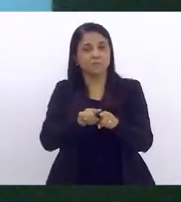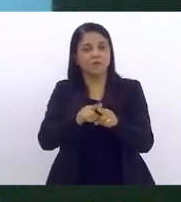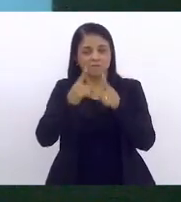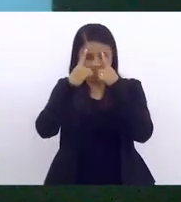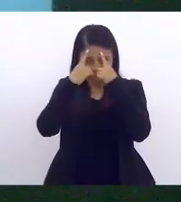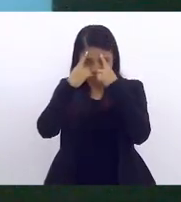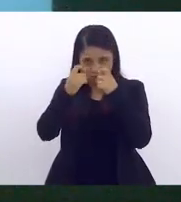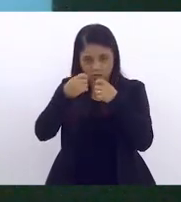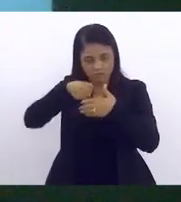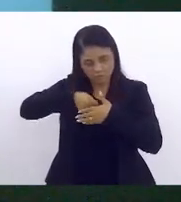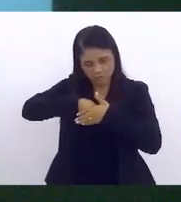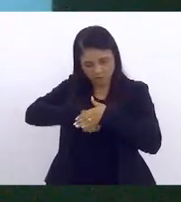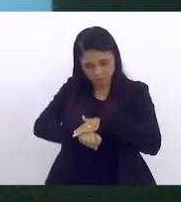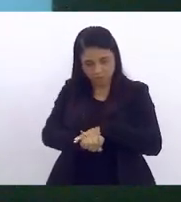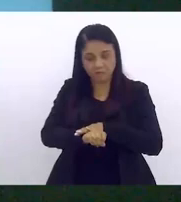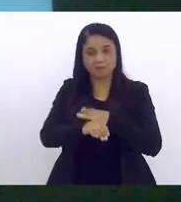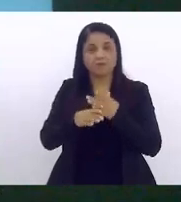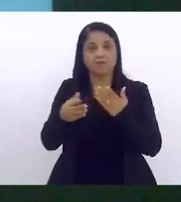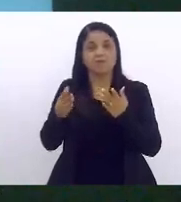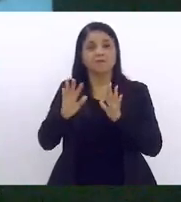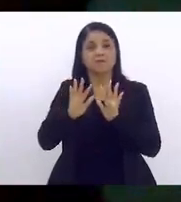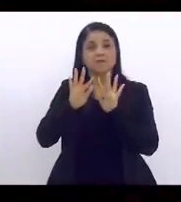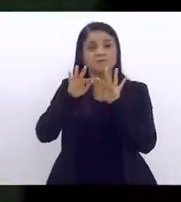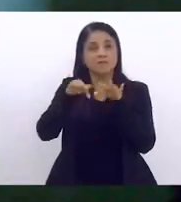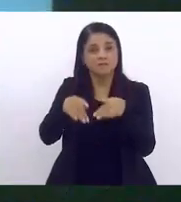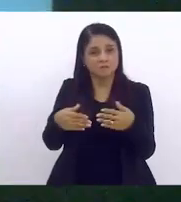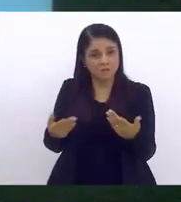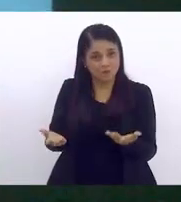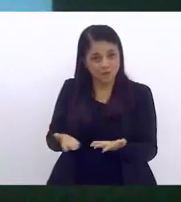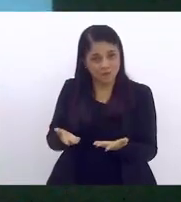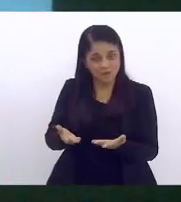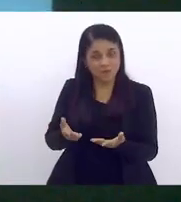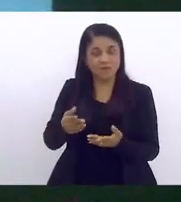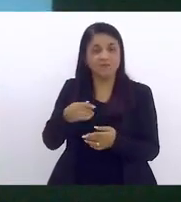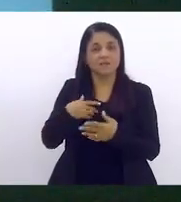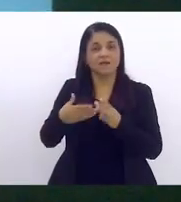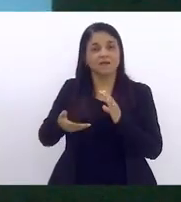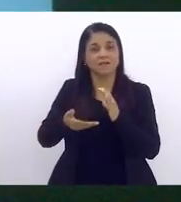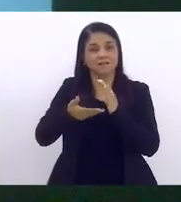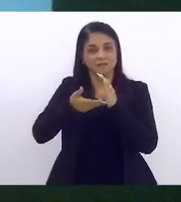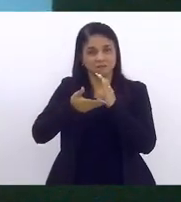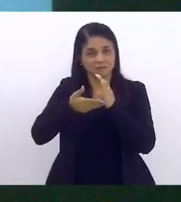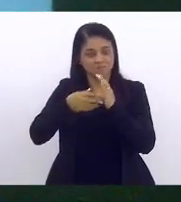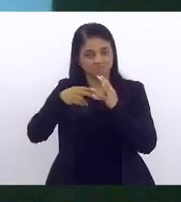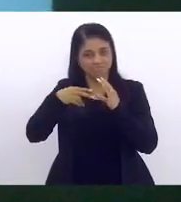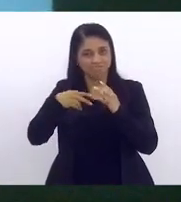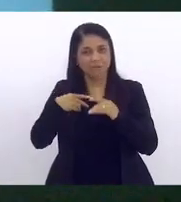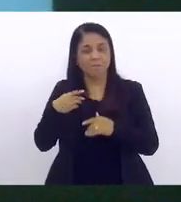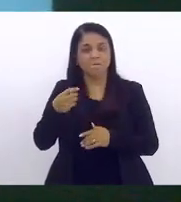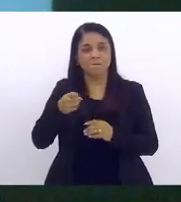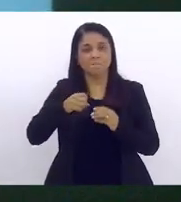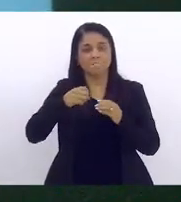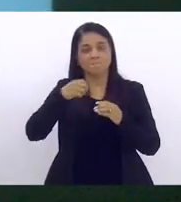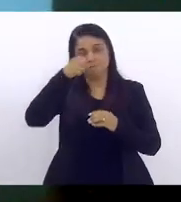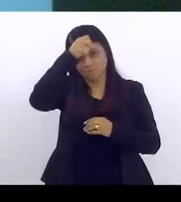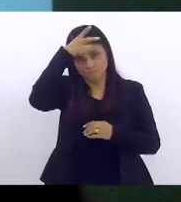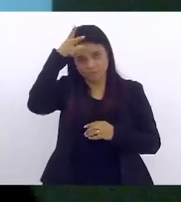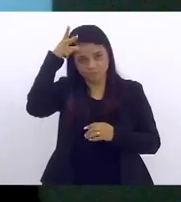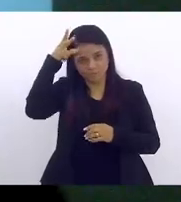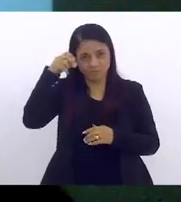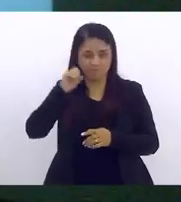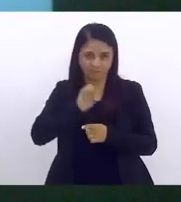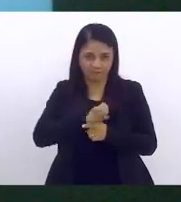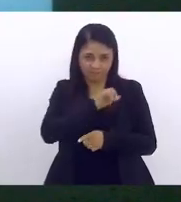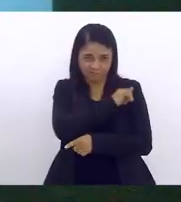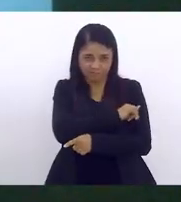encerrar na Câmara Municipal do Rio. E também gostaria de pedir licença a todas